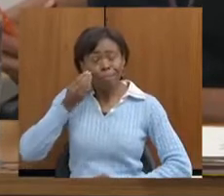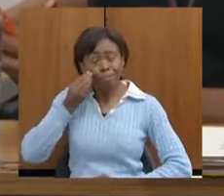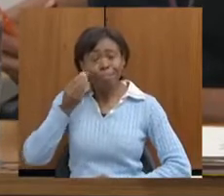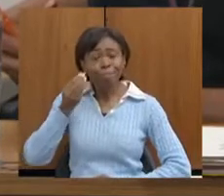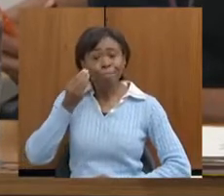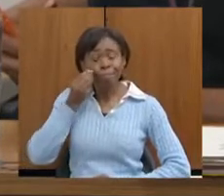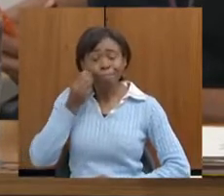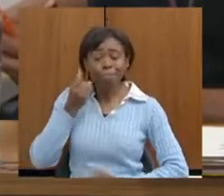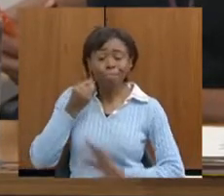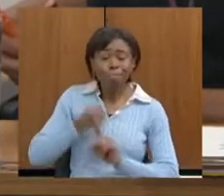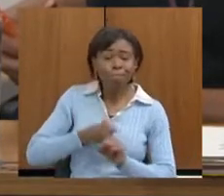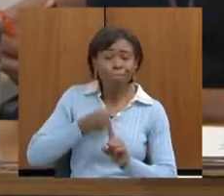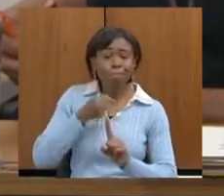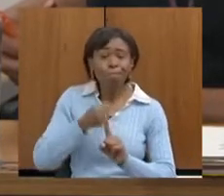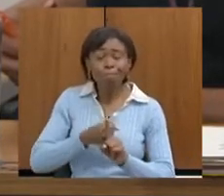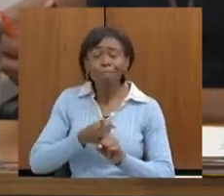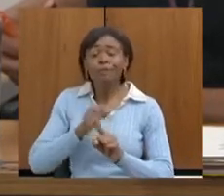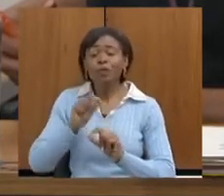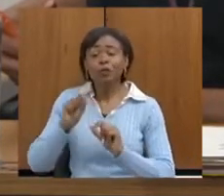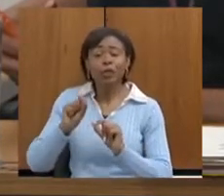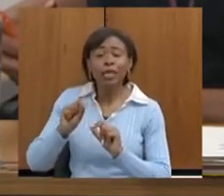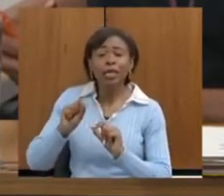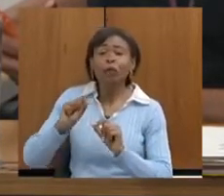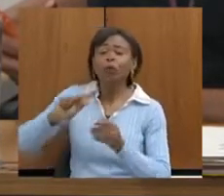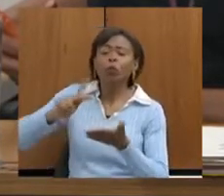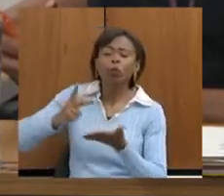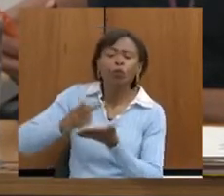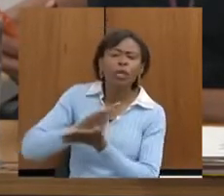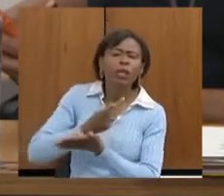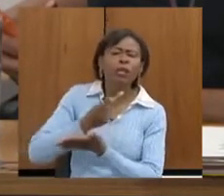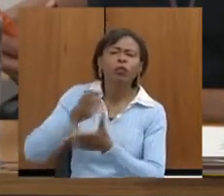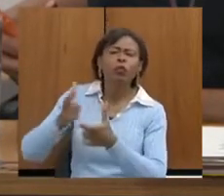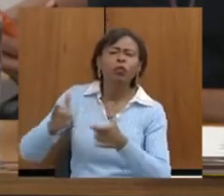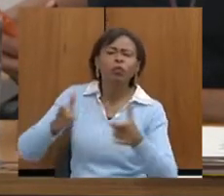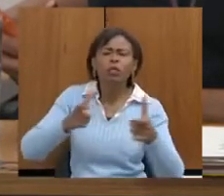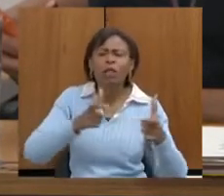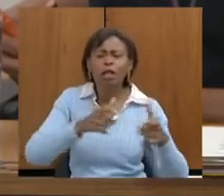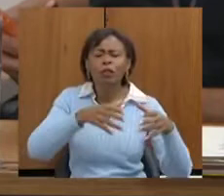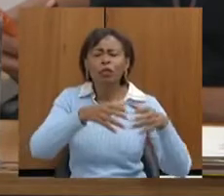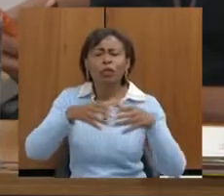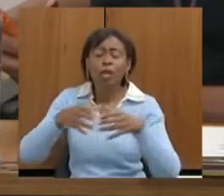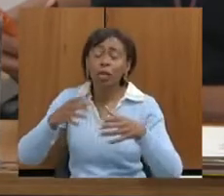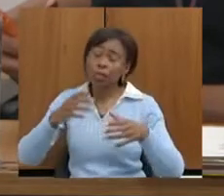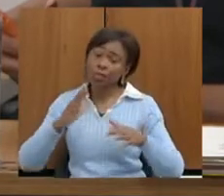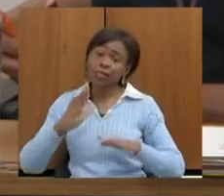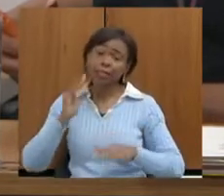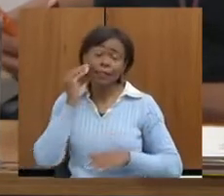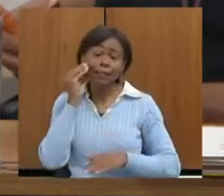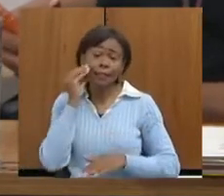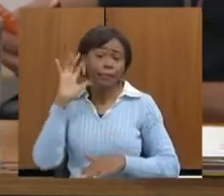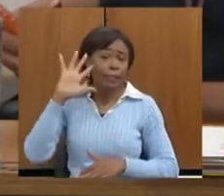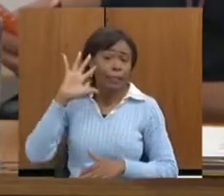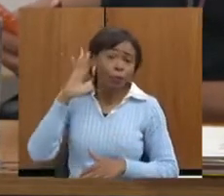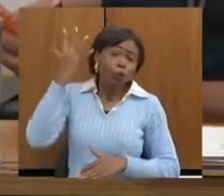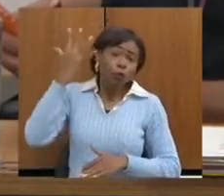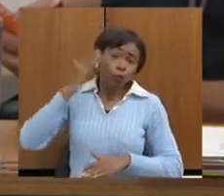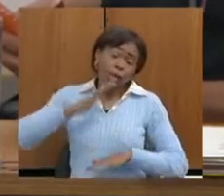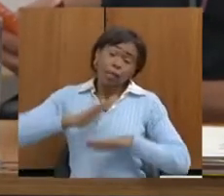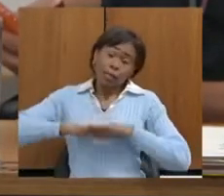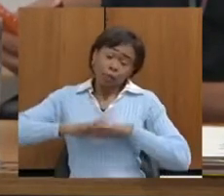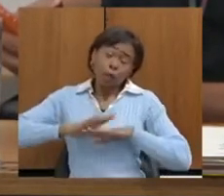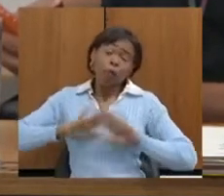de levar o que tá com sangue nos territórios até essa mesa dentro das nossas limitações possibilidade e